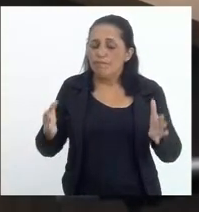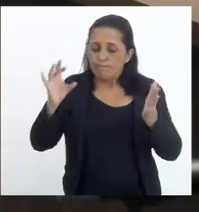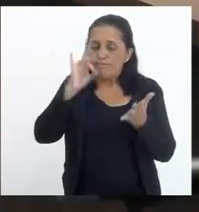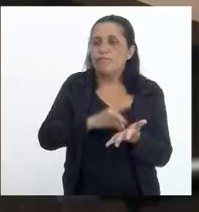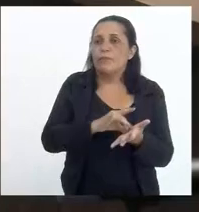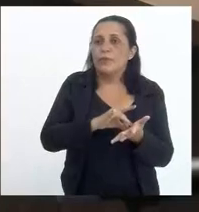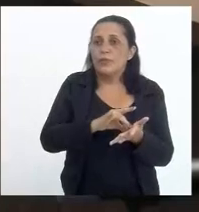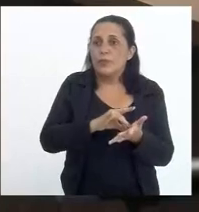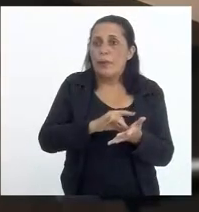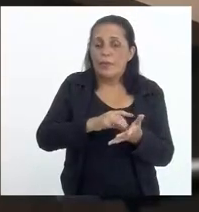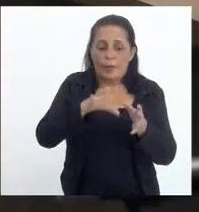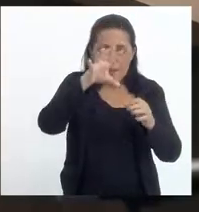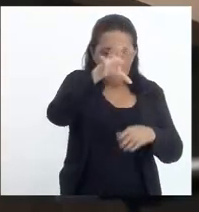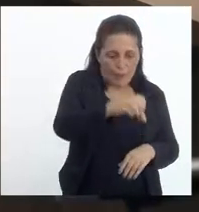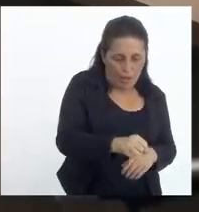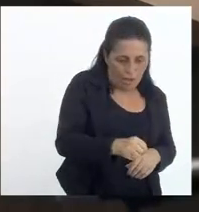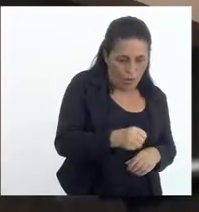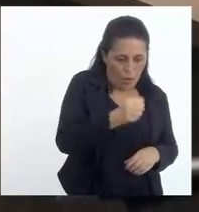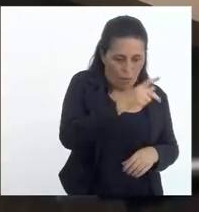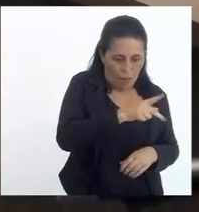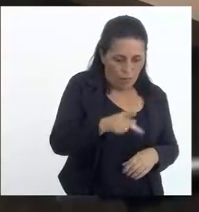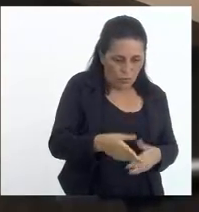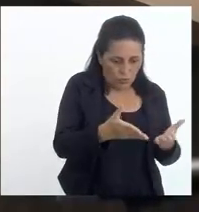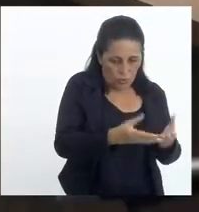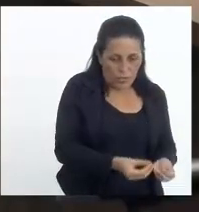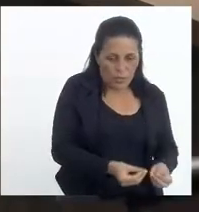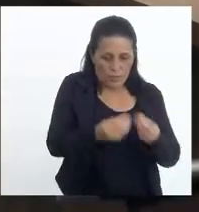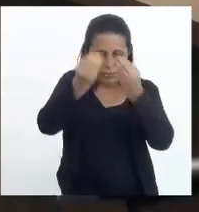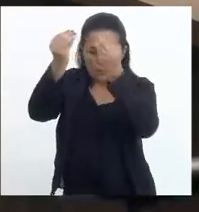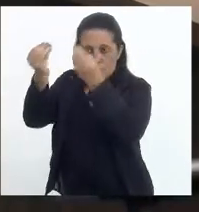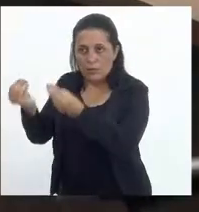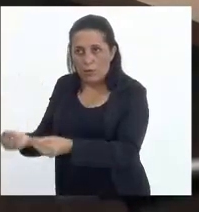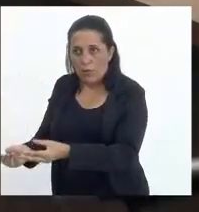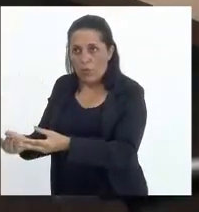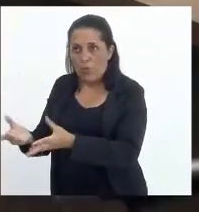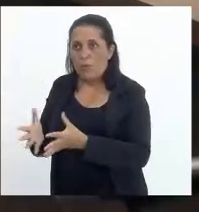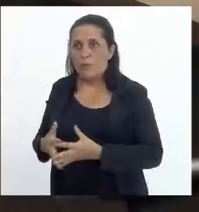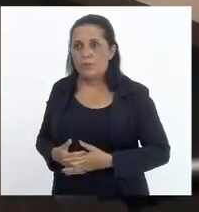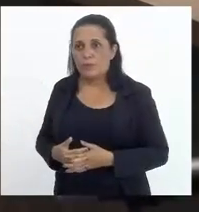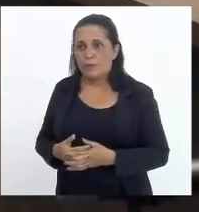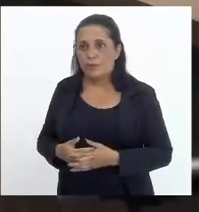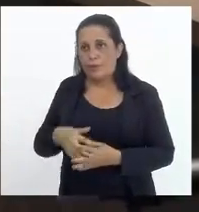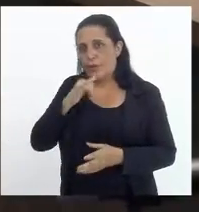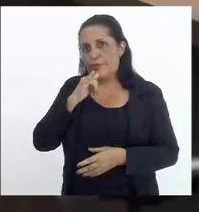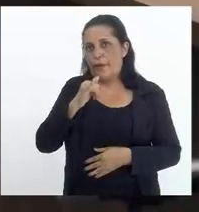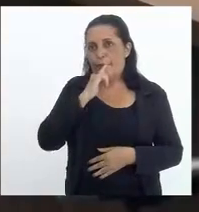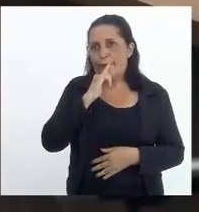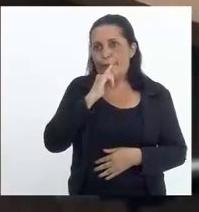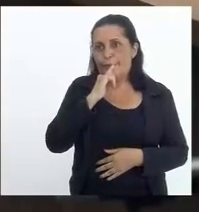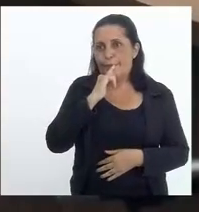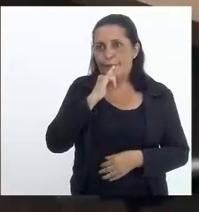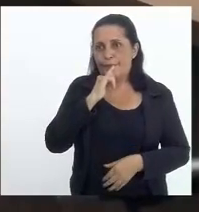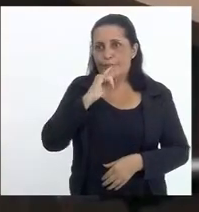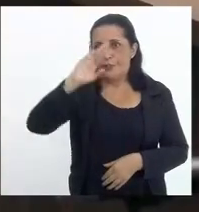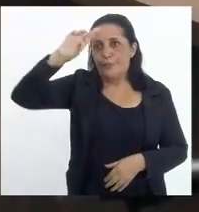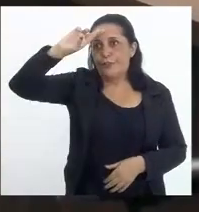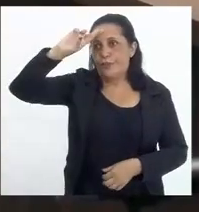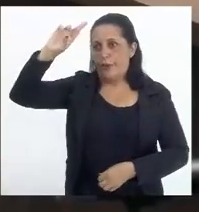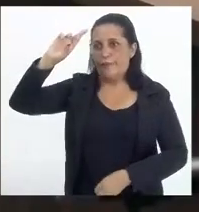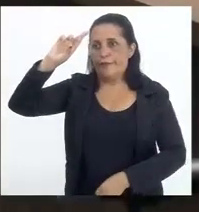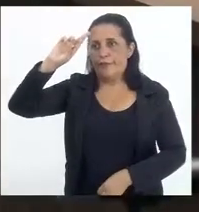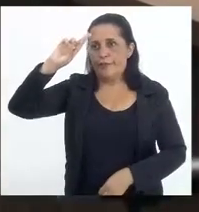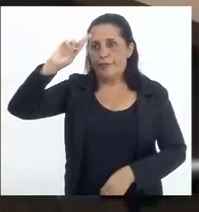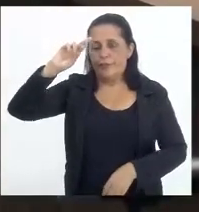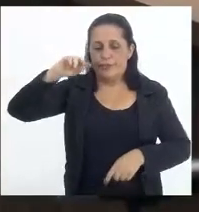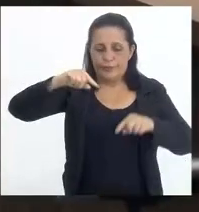evidentemente, se você pega um professor e cedeu para ser, por exemplo, chefe